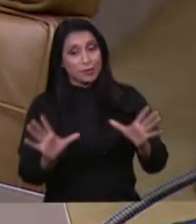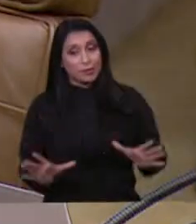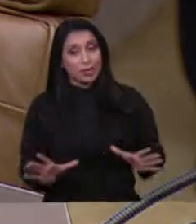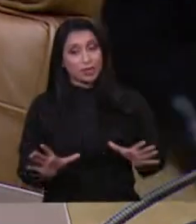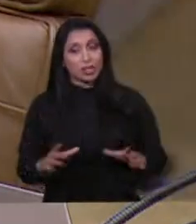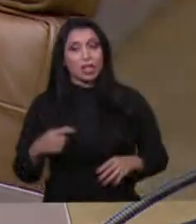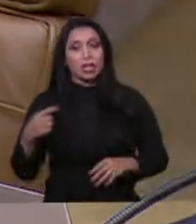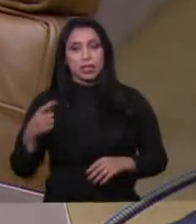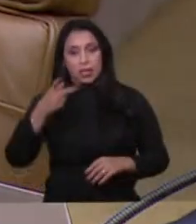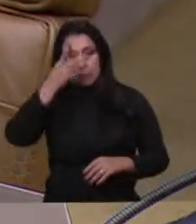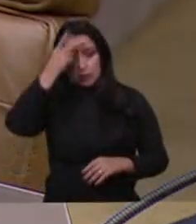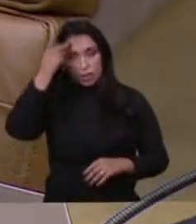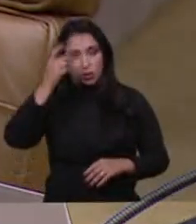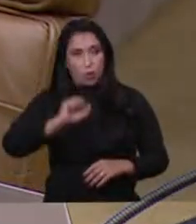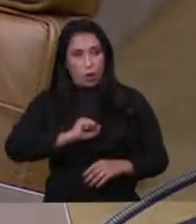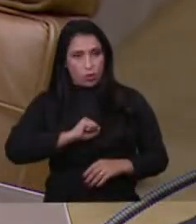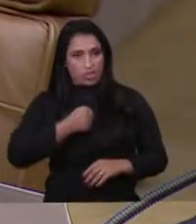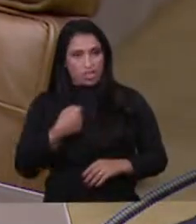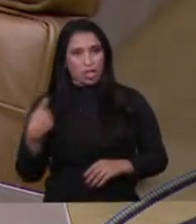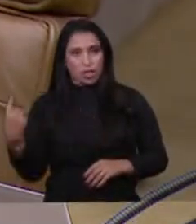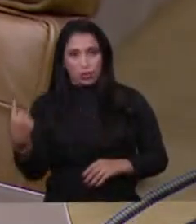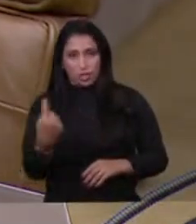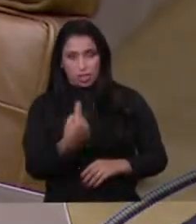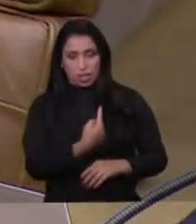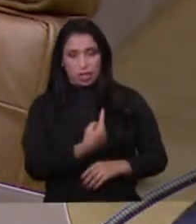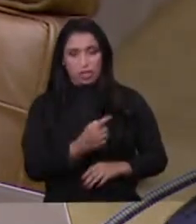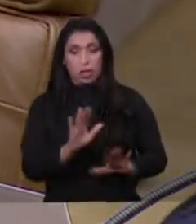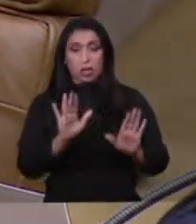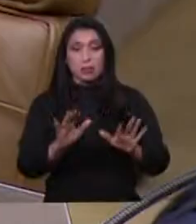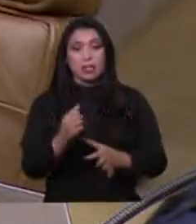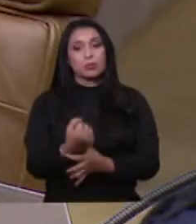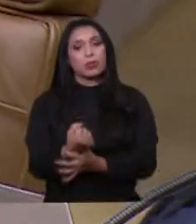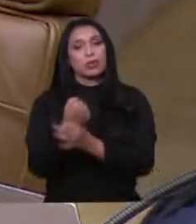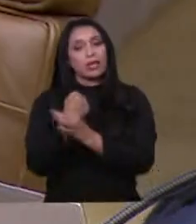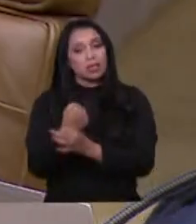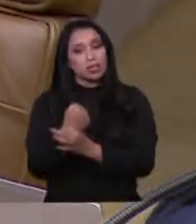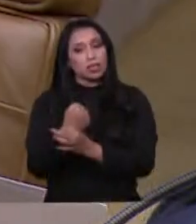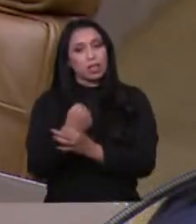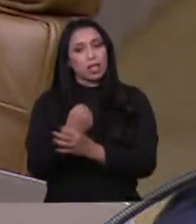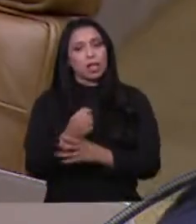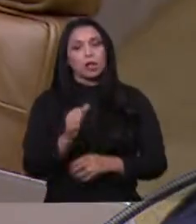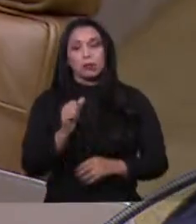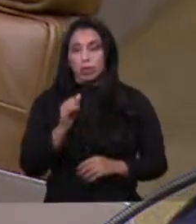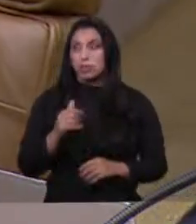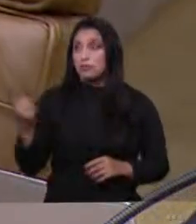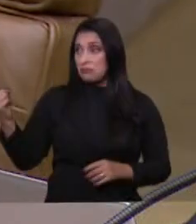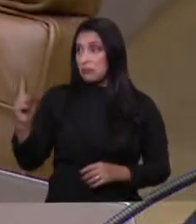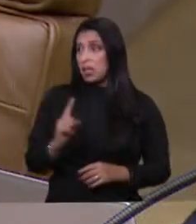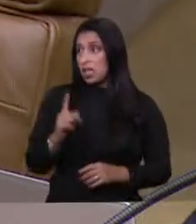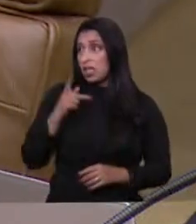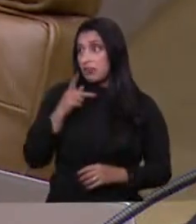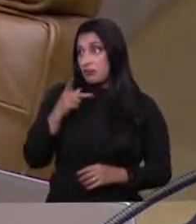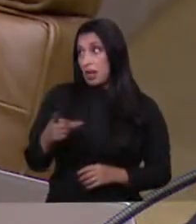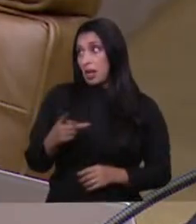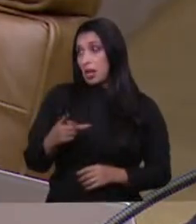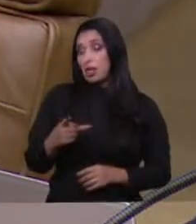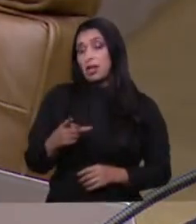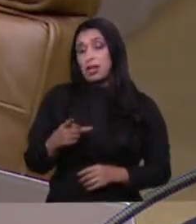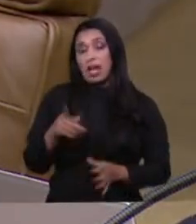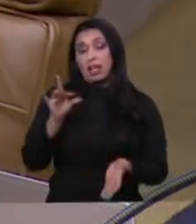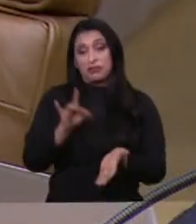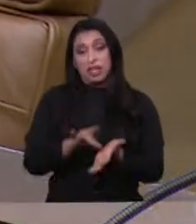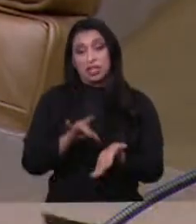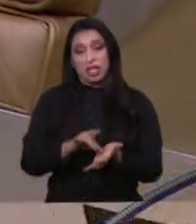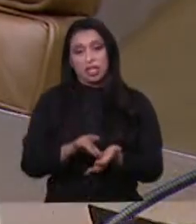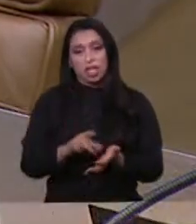por garantia dos próprios juízes, vir e dizer a eles sobre isto que é a sua verdade. Numa ditadura